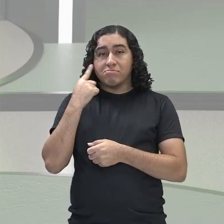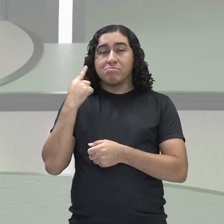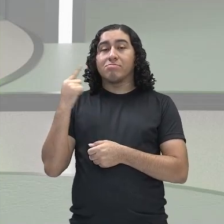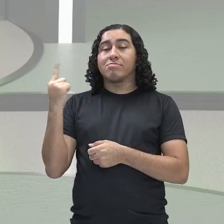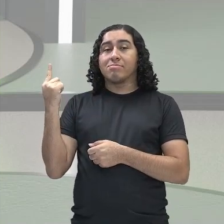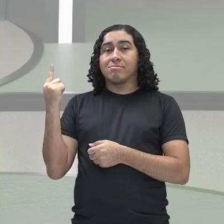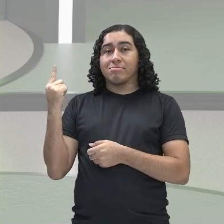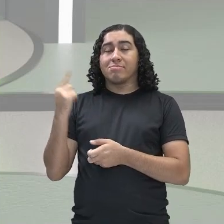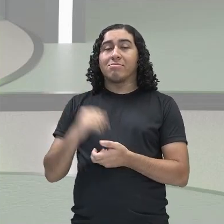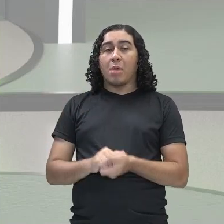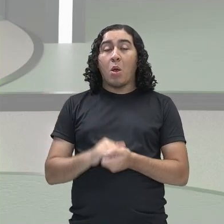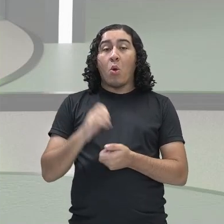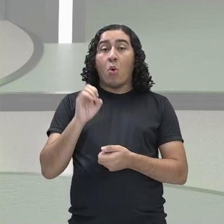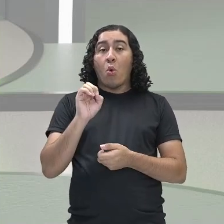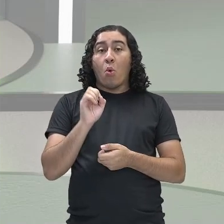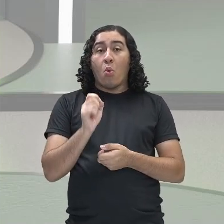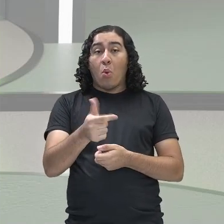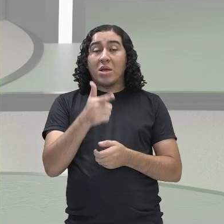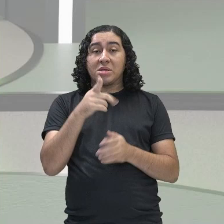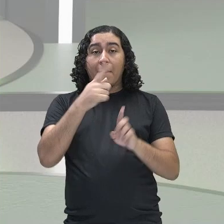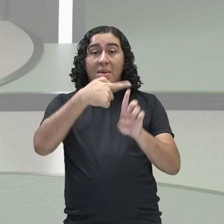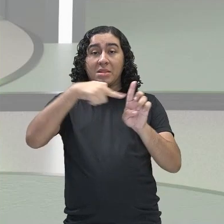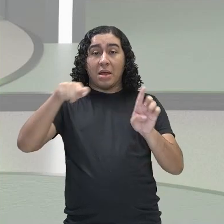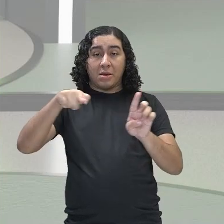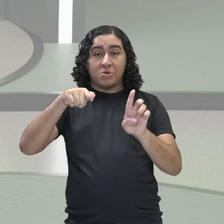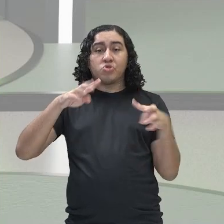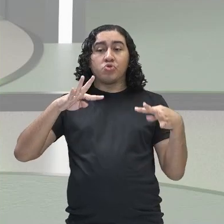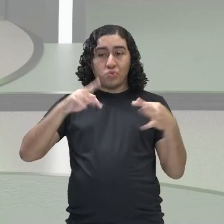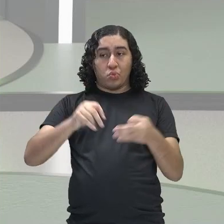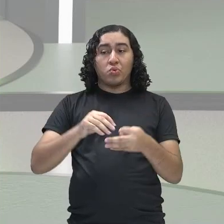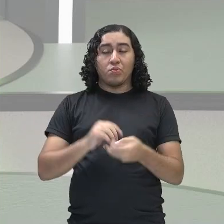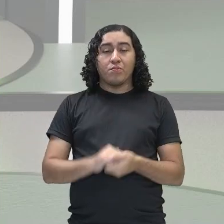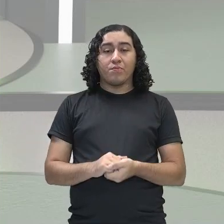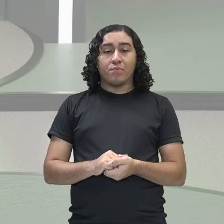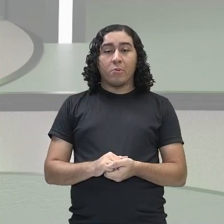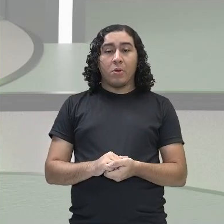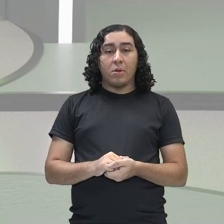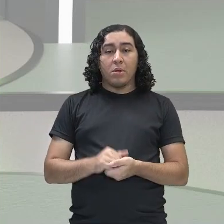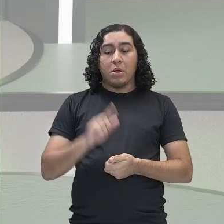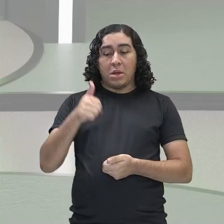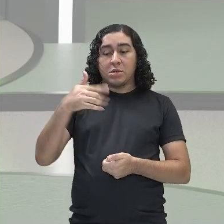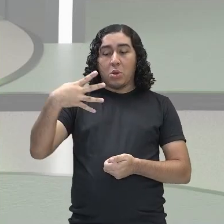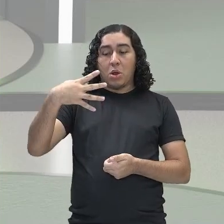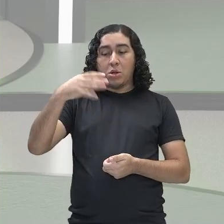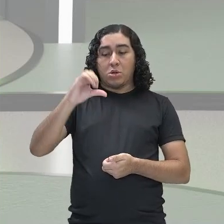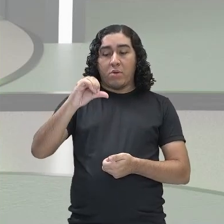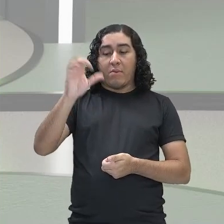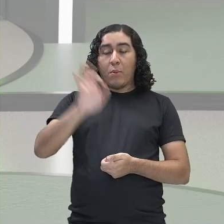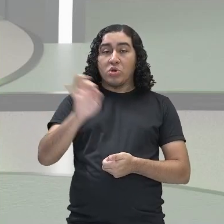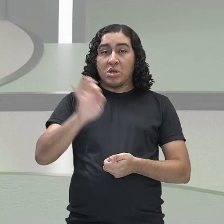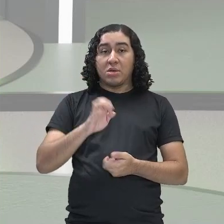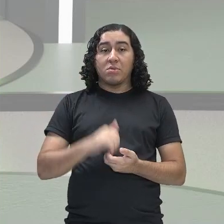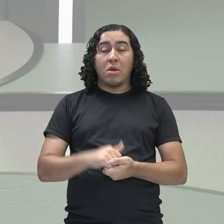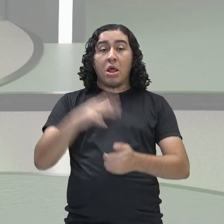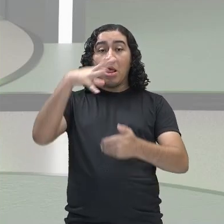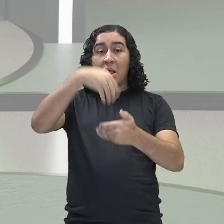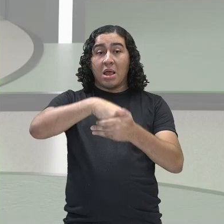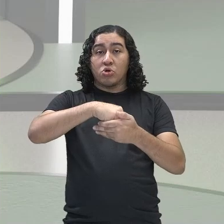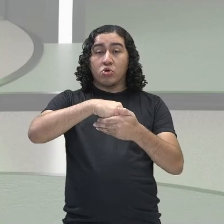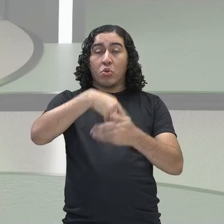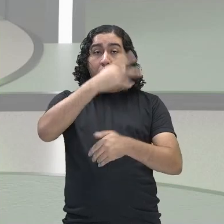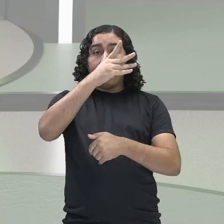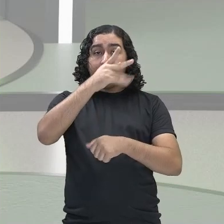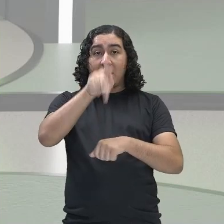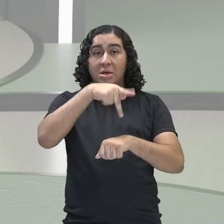metade de todo o território brasileiro. E aí, desses 49%, no território brasileiro, ele